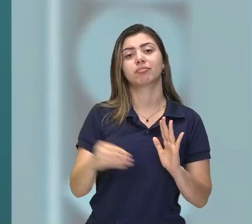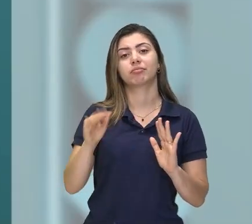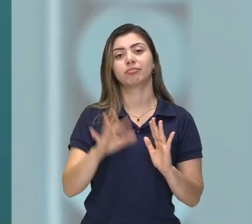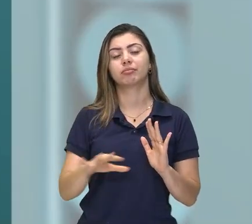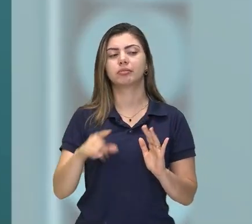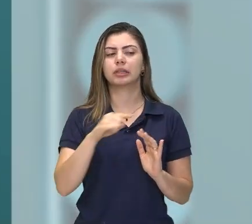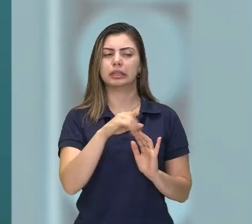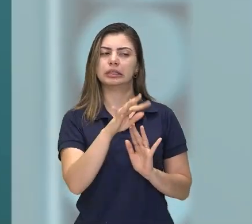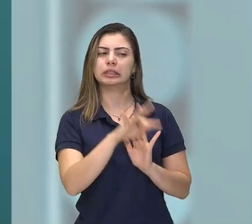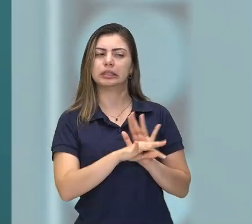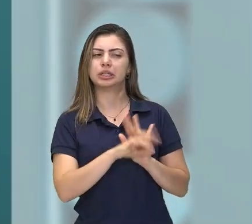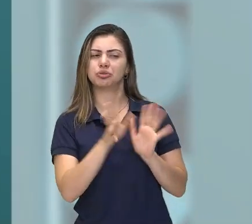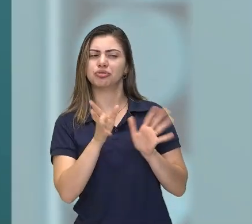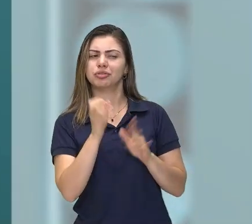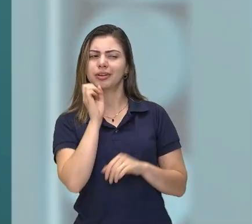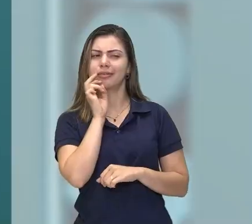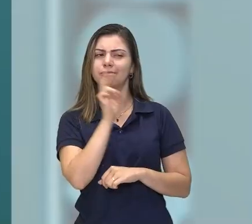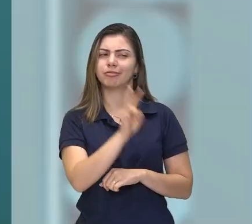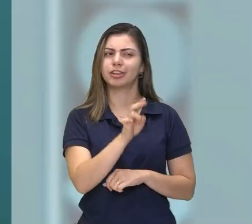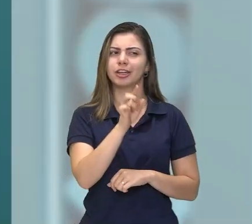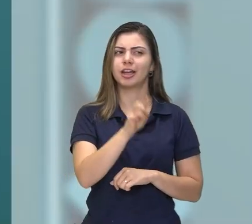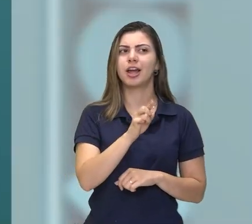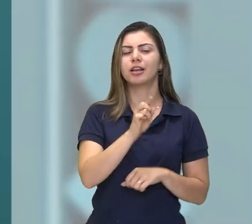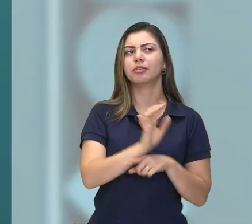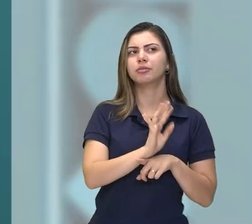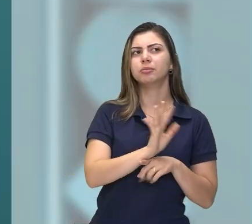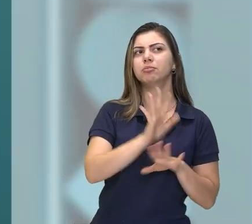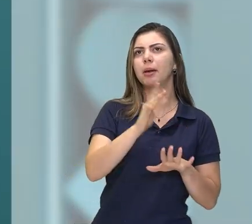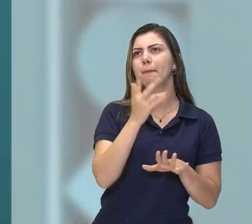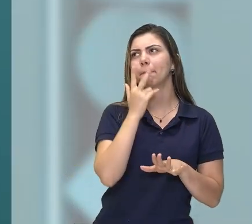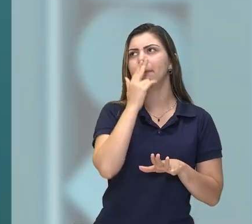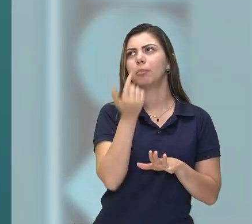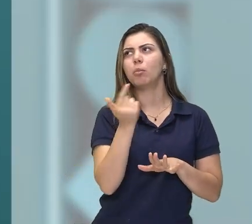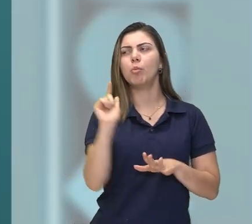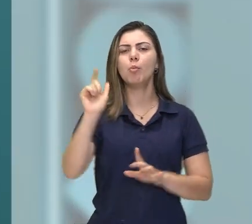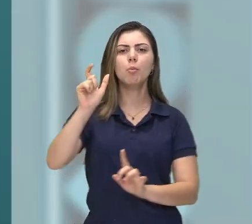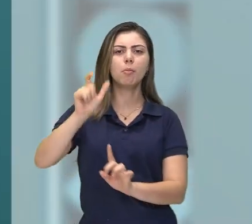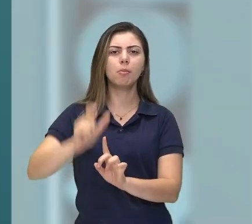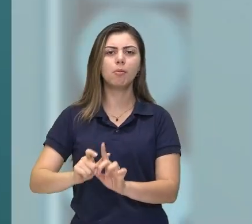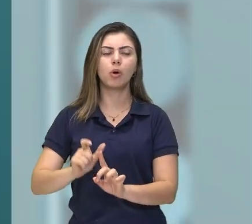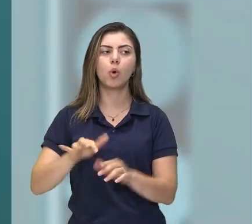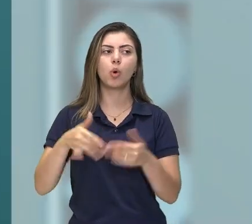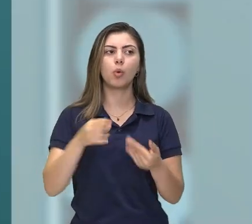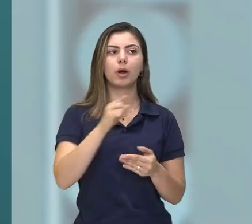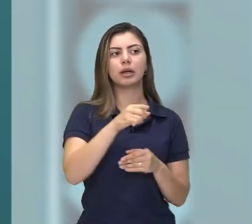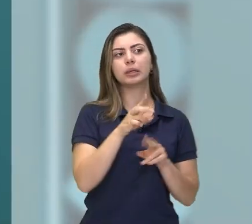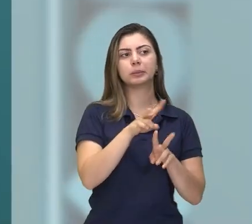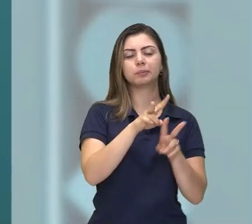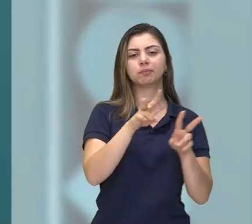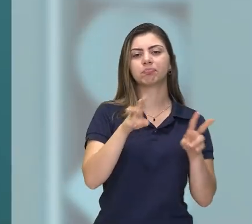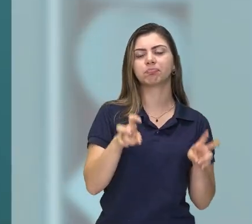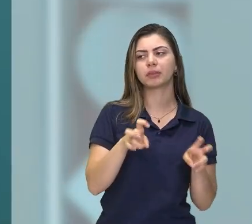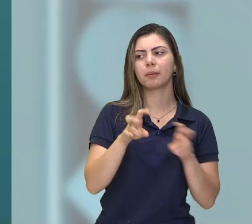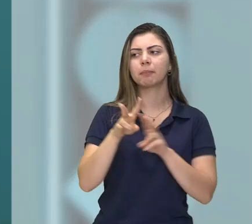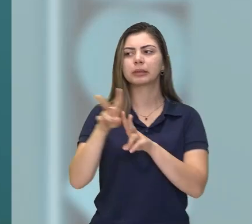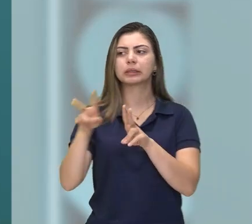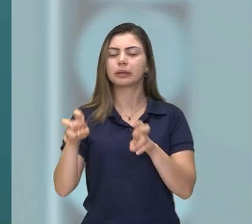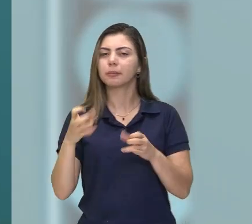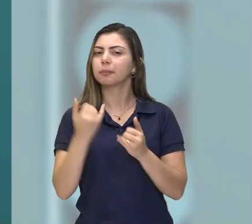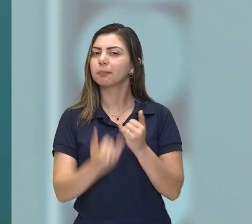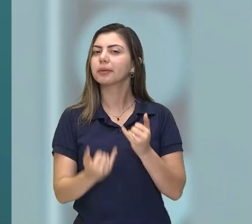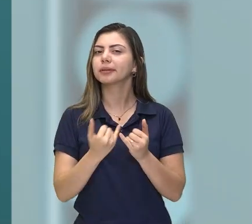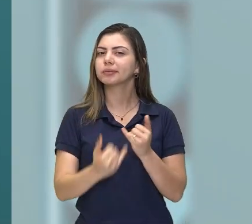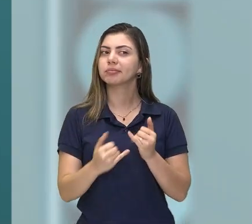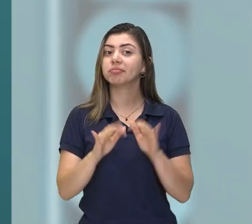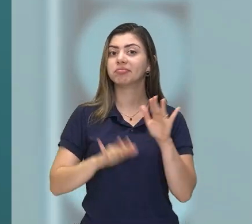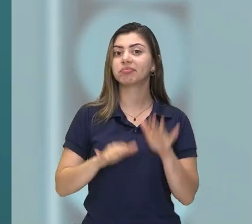eu já vi esse Reels que parece ser de uma outra pessoa. O discurso parece até parecido, não é? É até igual